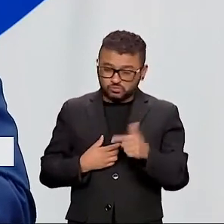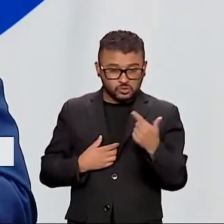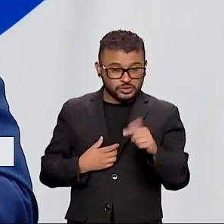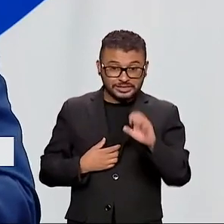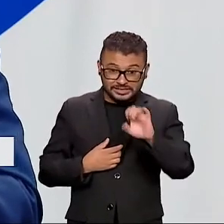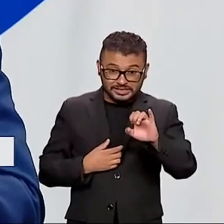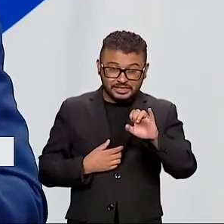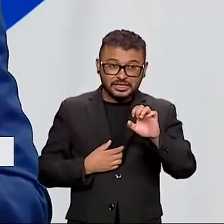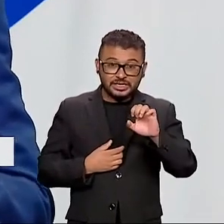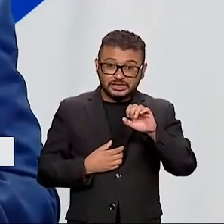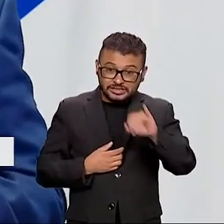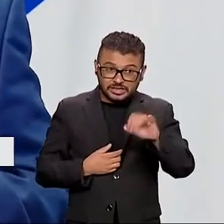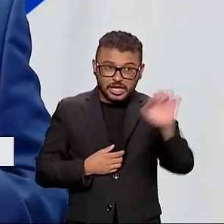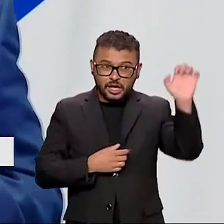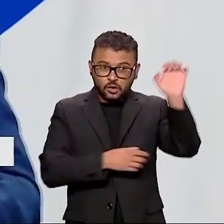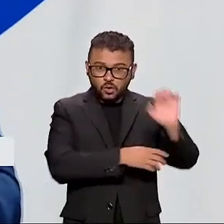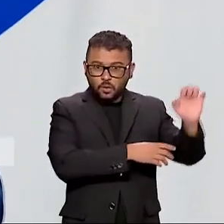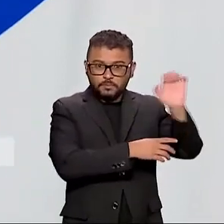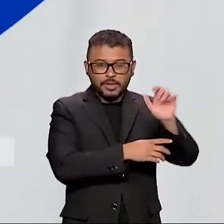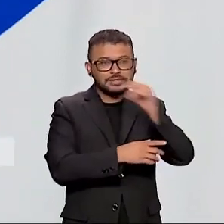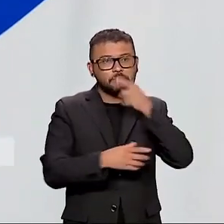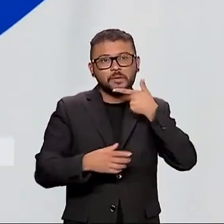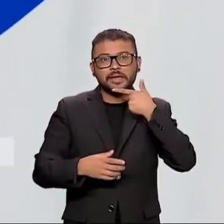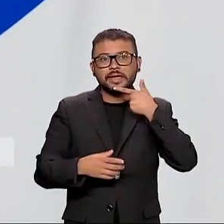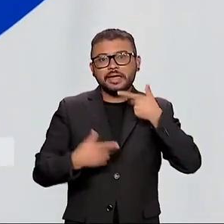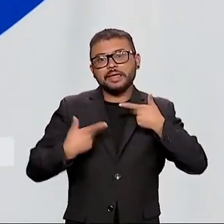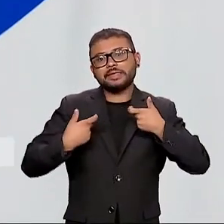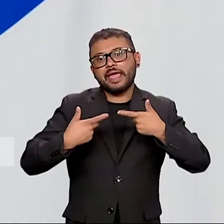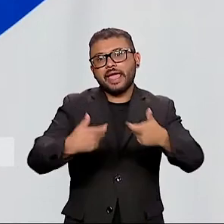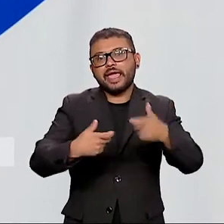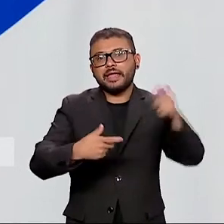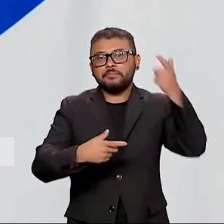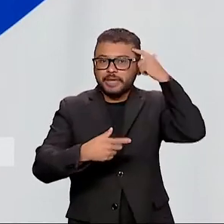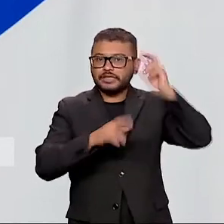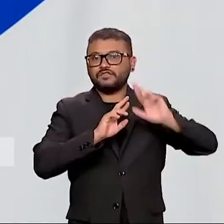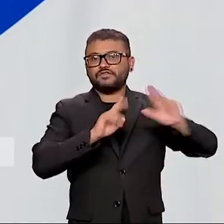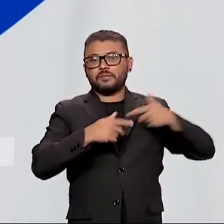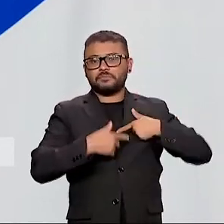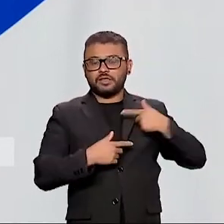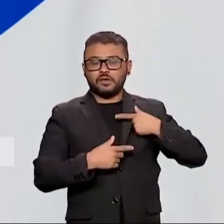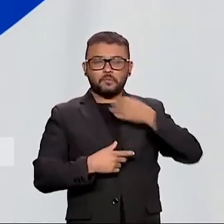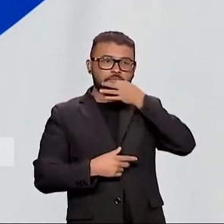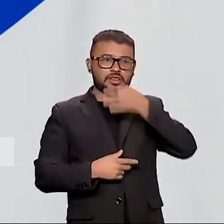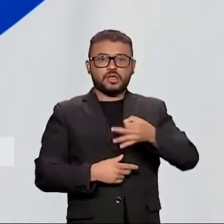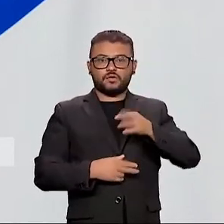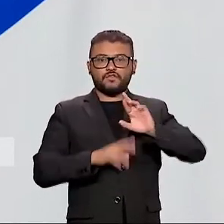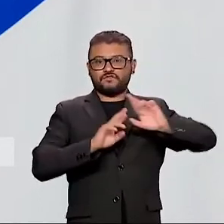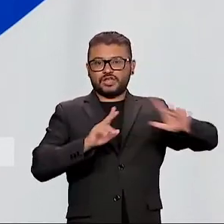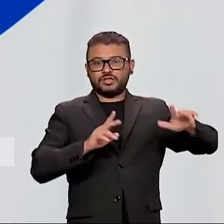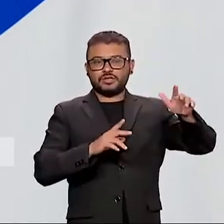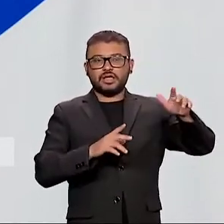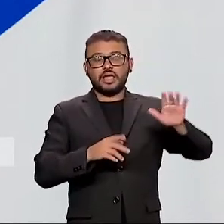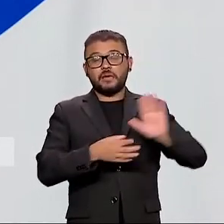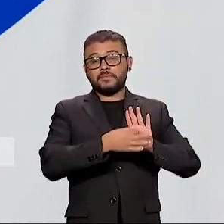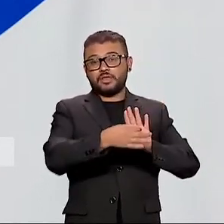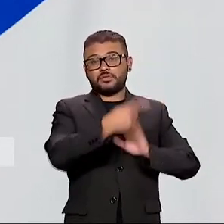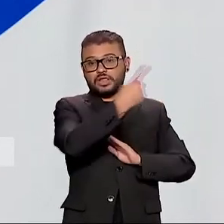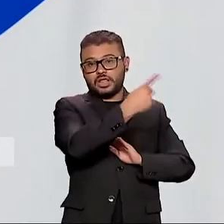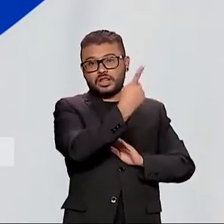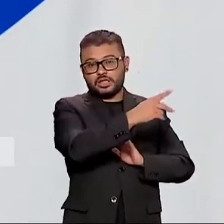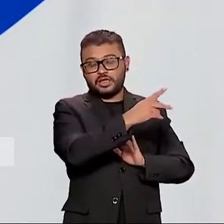um europeu, no caso da guerra, pensa diferente de mim. Eles estão no centro da